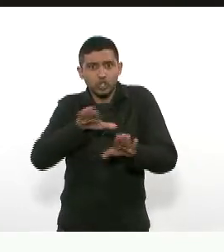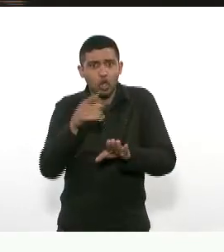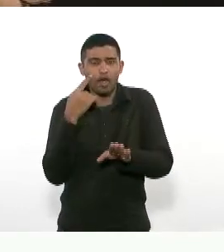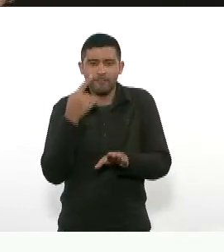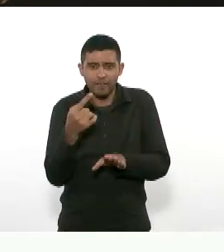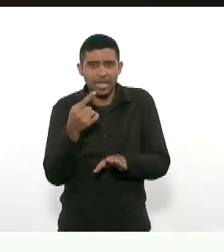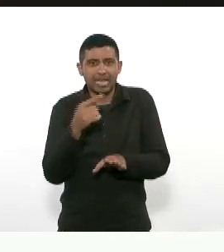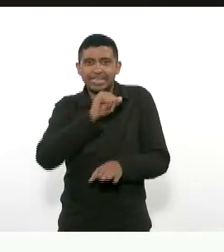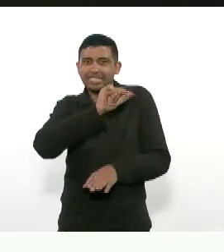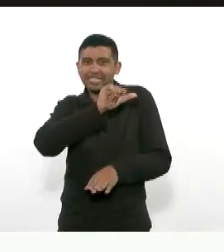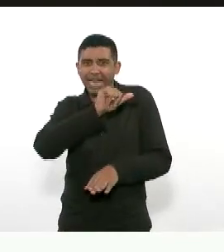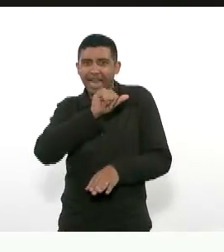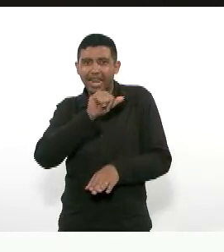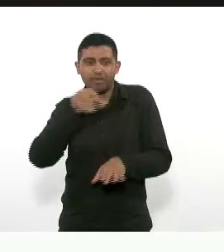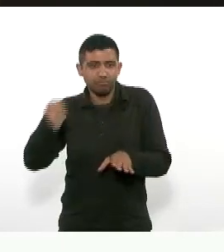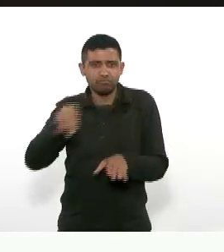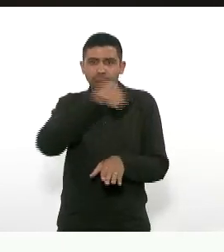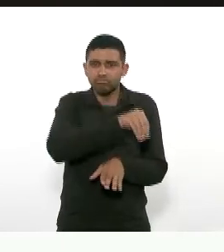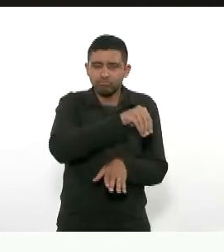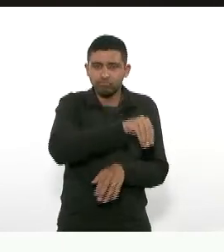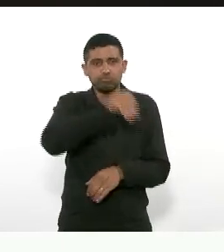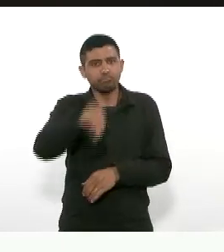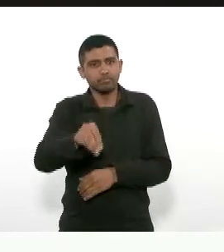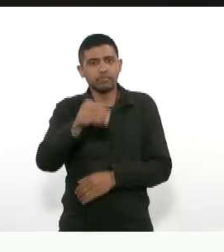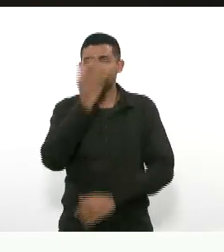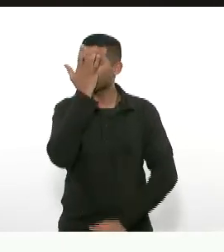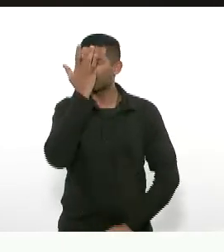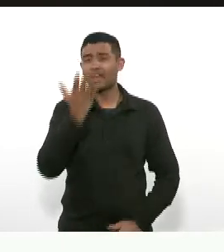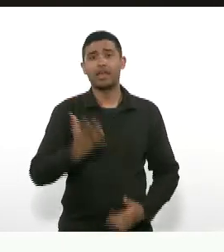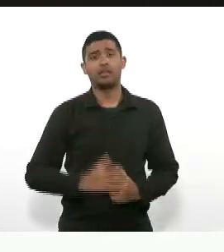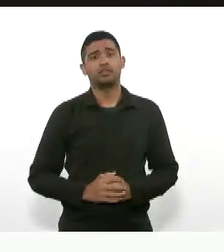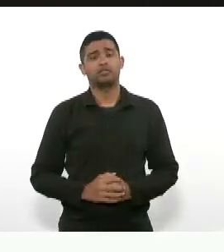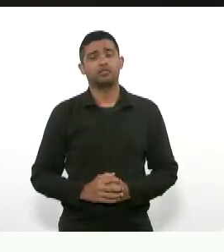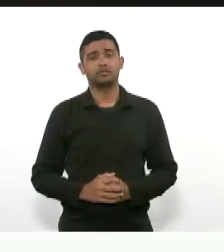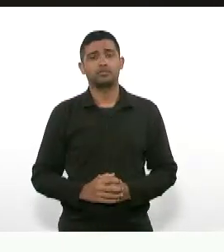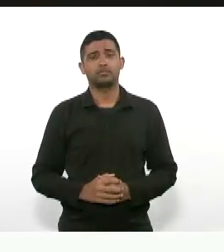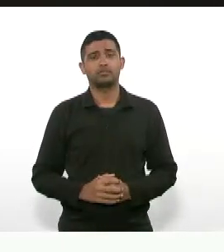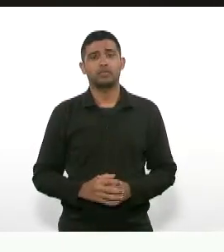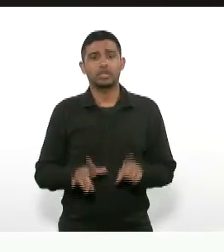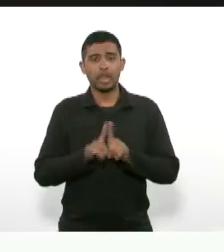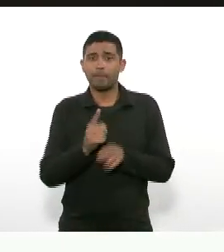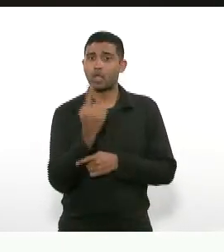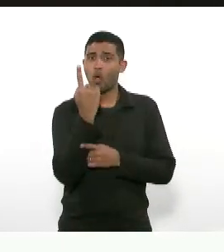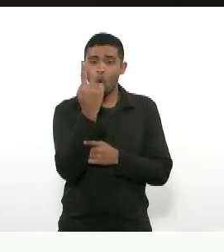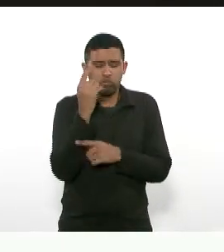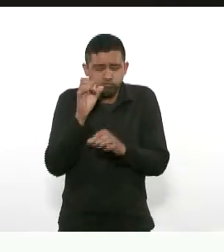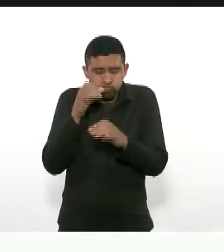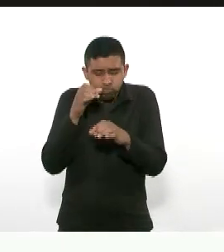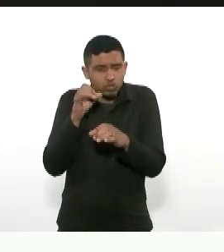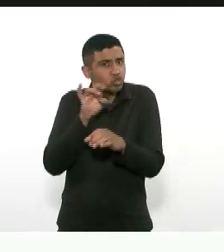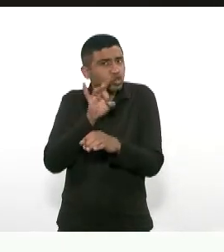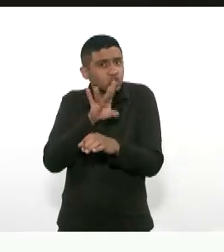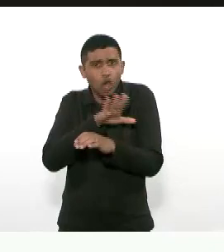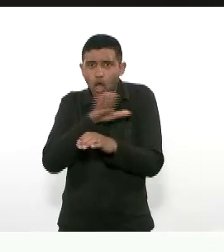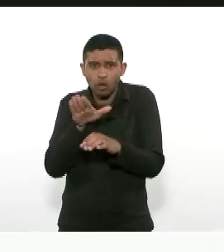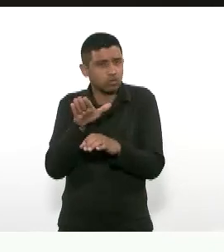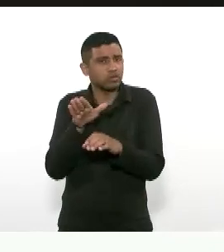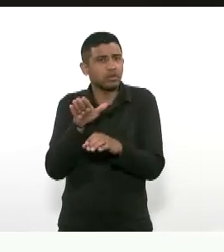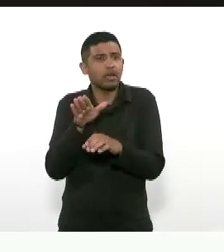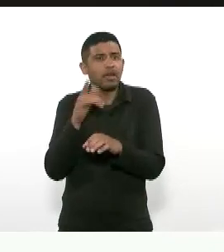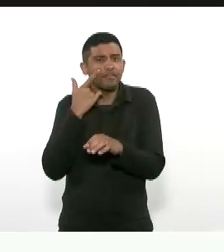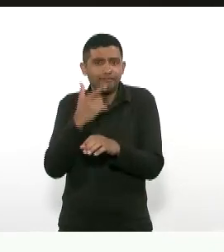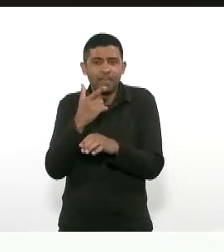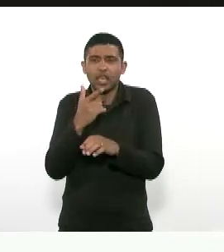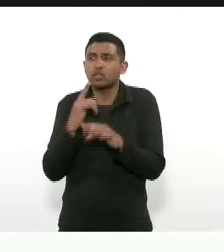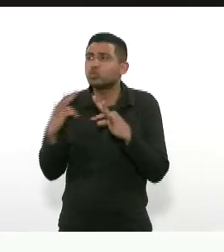para o outro. Além do que, você colocaria um único laboratório que atenderia a todos